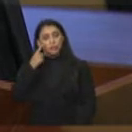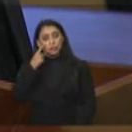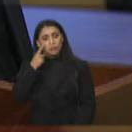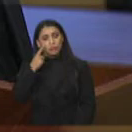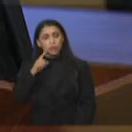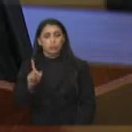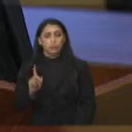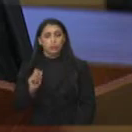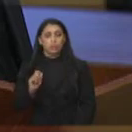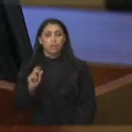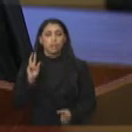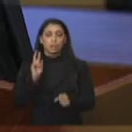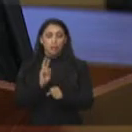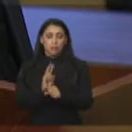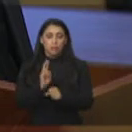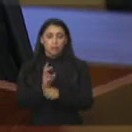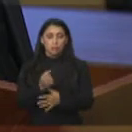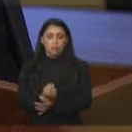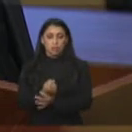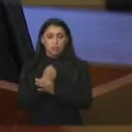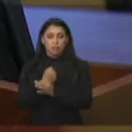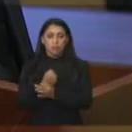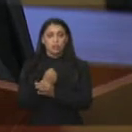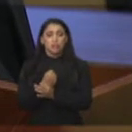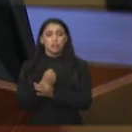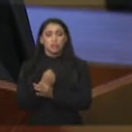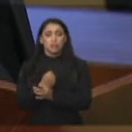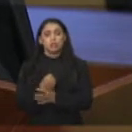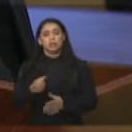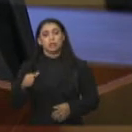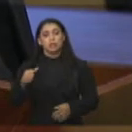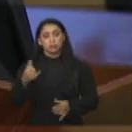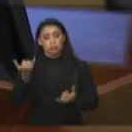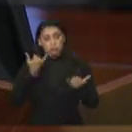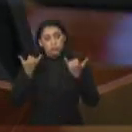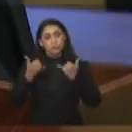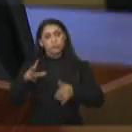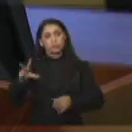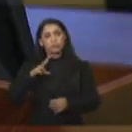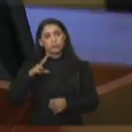pretendido pelas autoridades do poder público. Dessa forma,